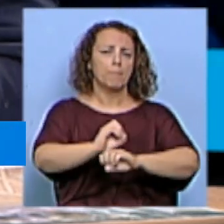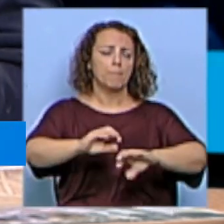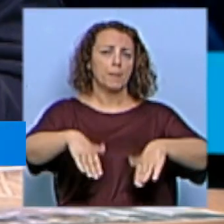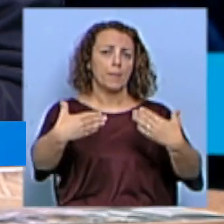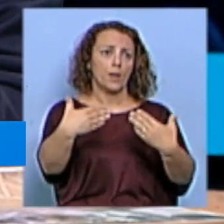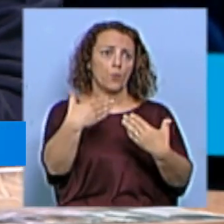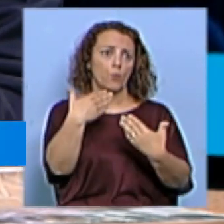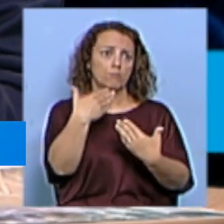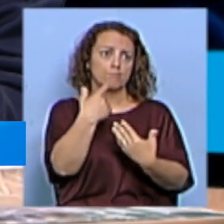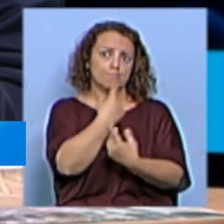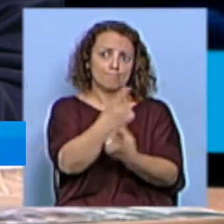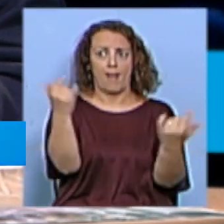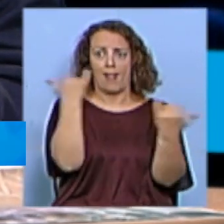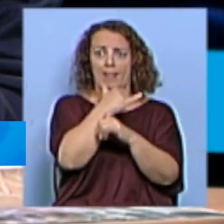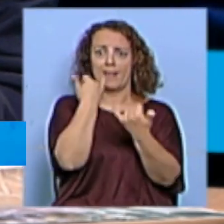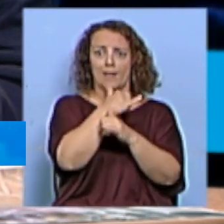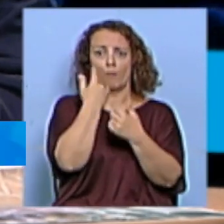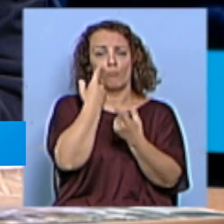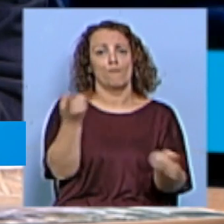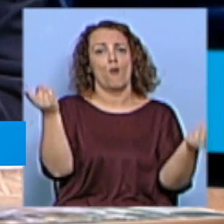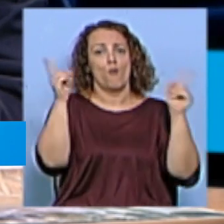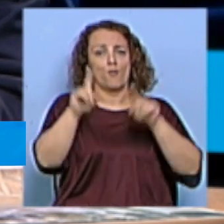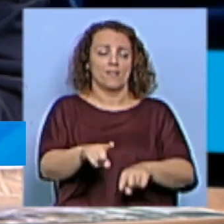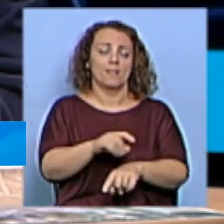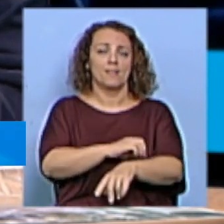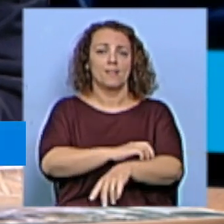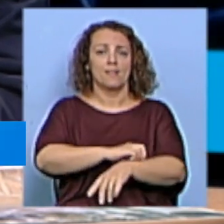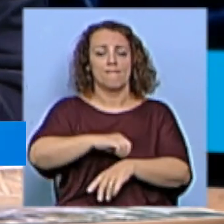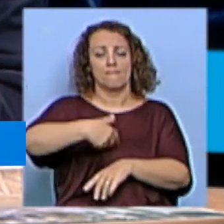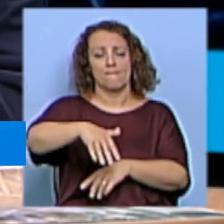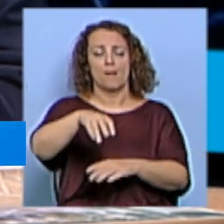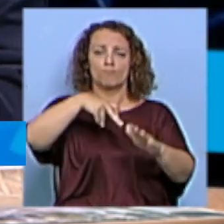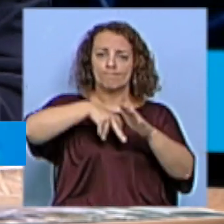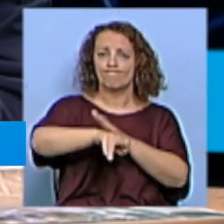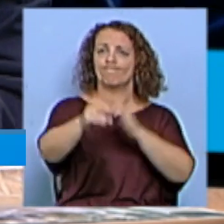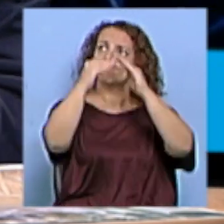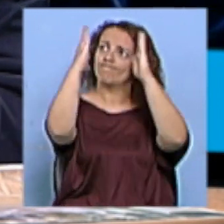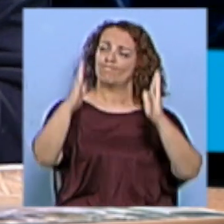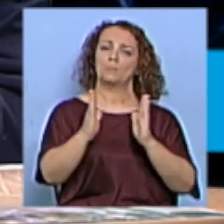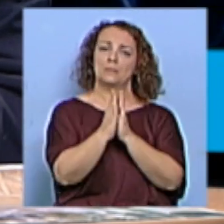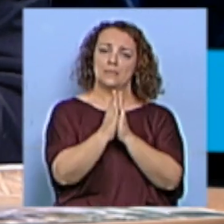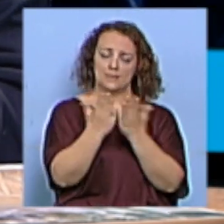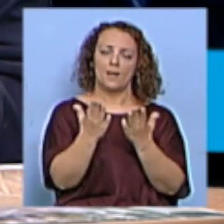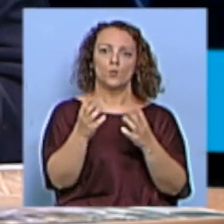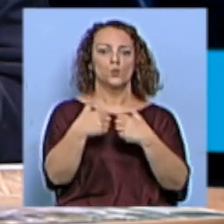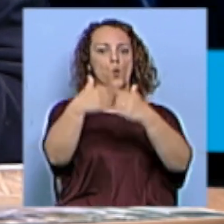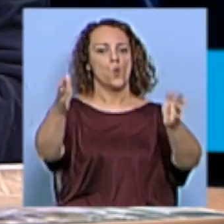que vamos ter o reinício das celebrações eucarísticas e, portanto, toda a comunidade